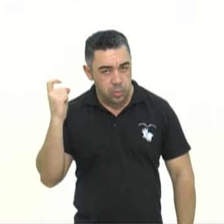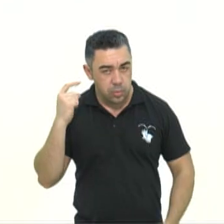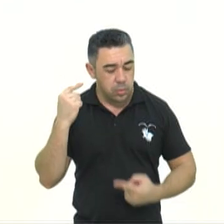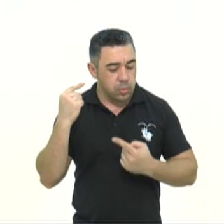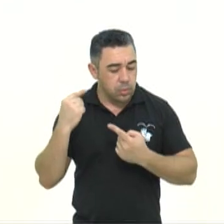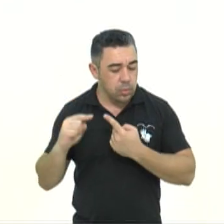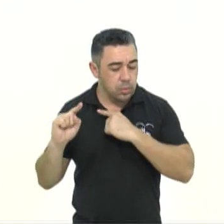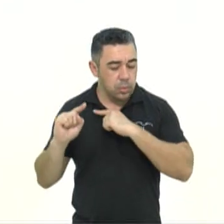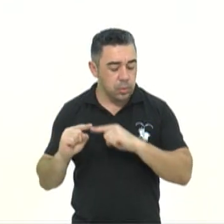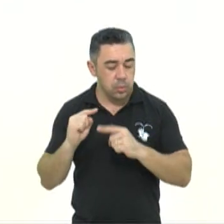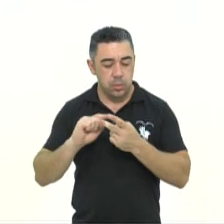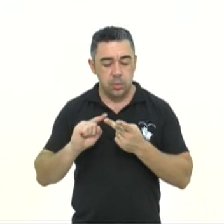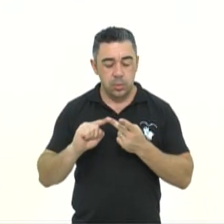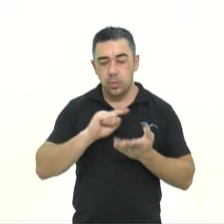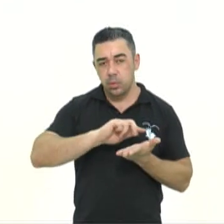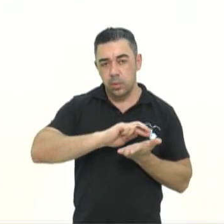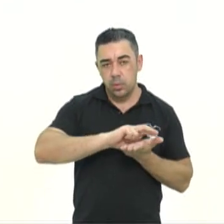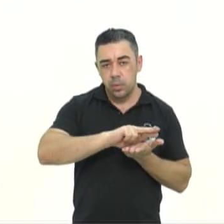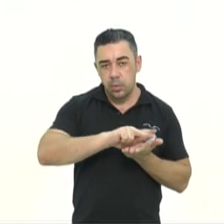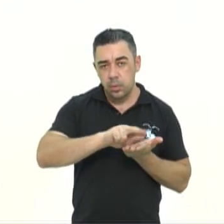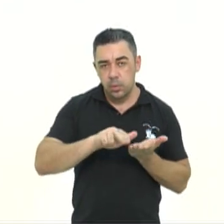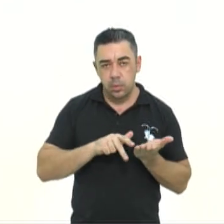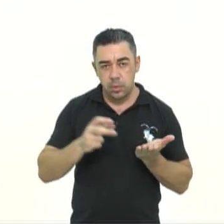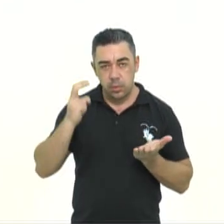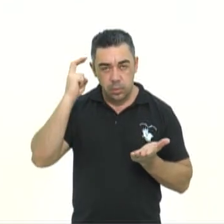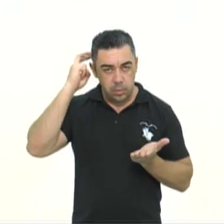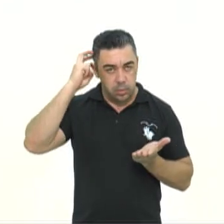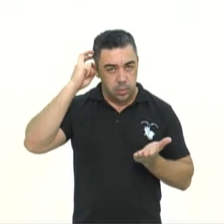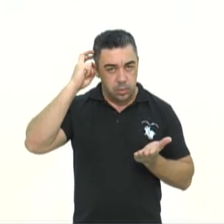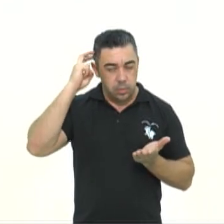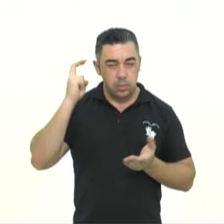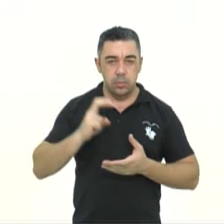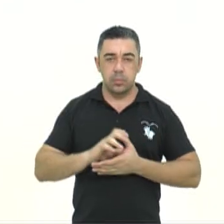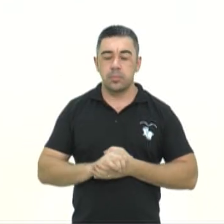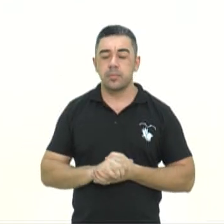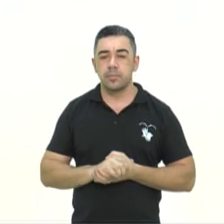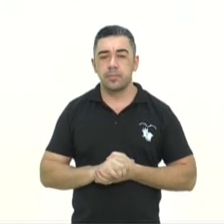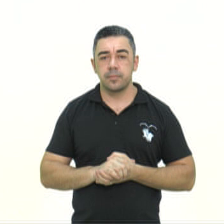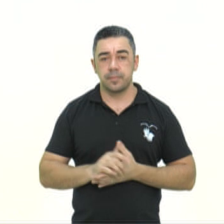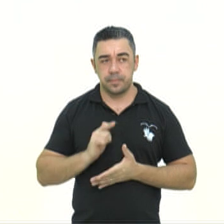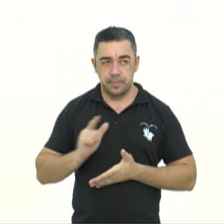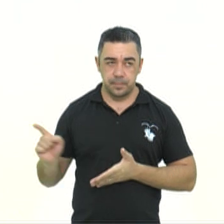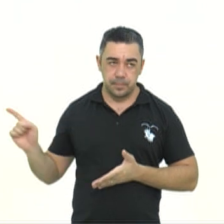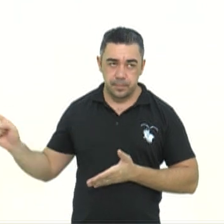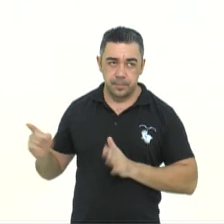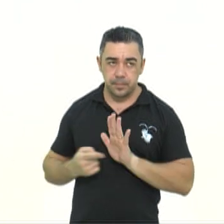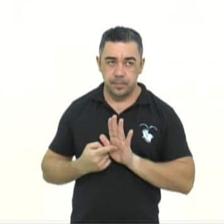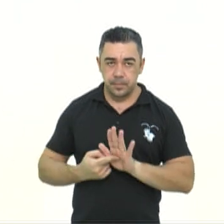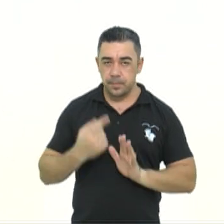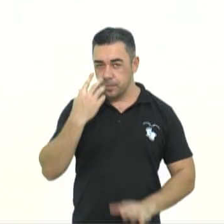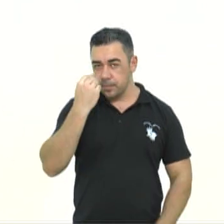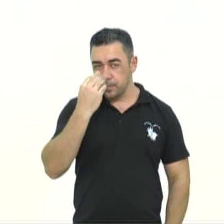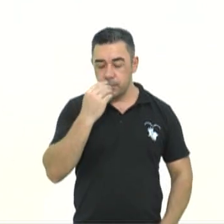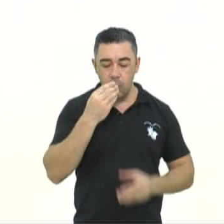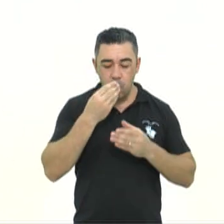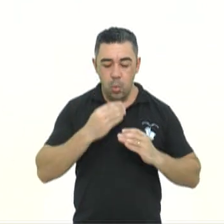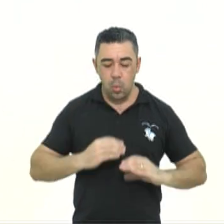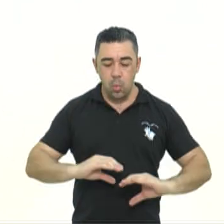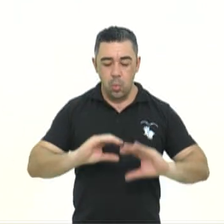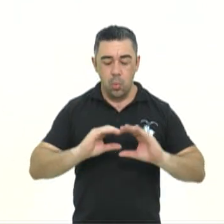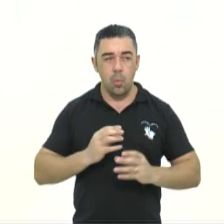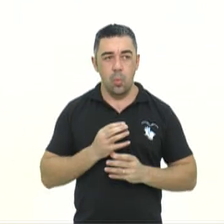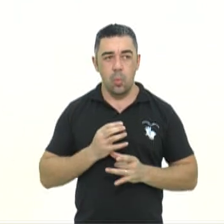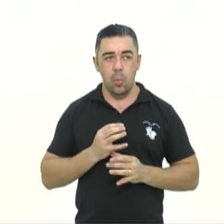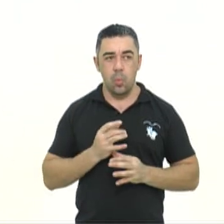e pluralidade cultural. Ok? Nós temos aqui a imagem do